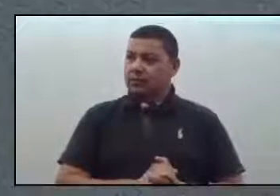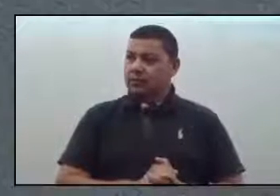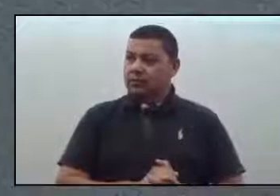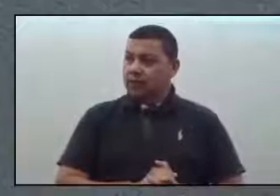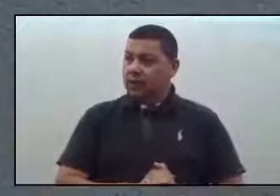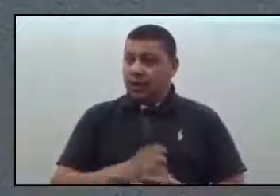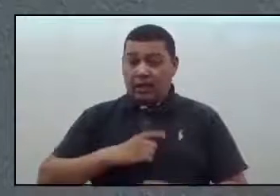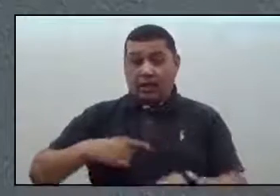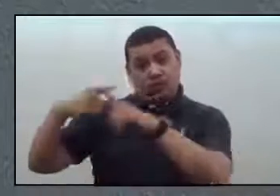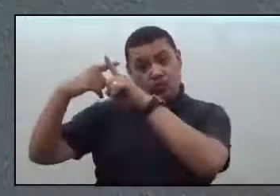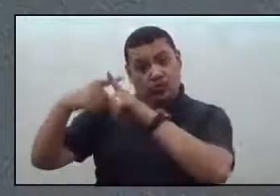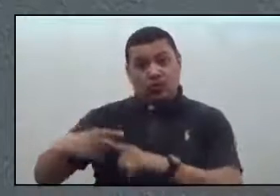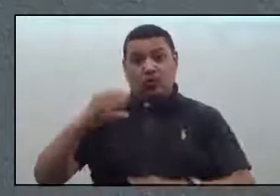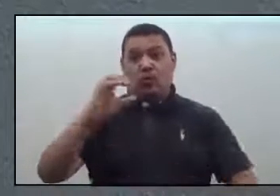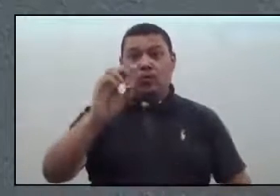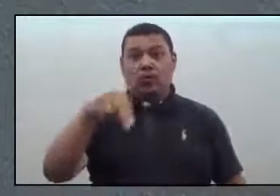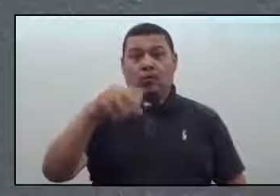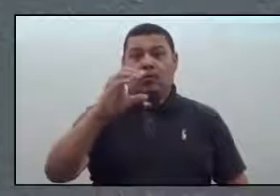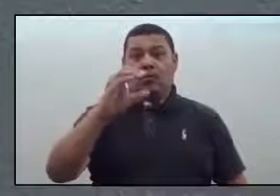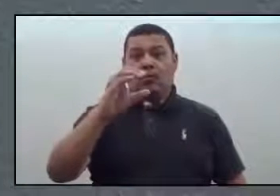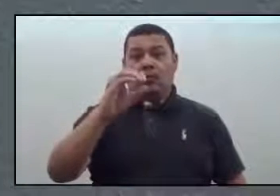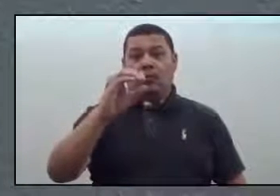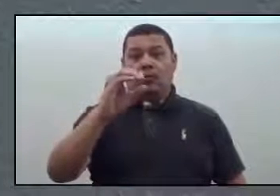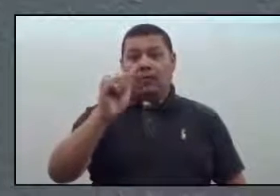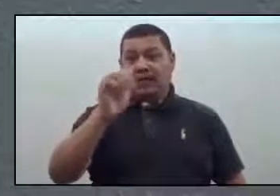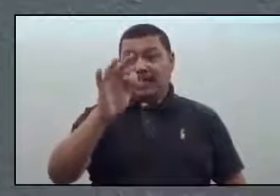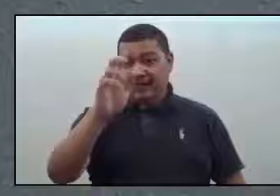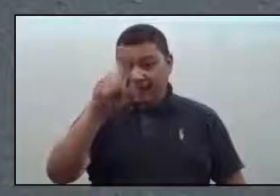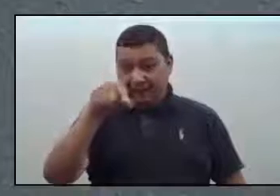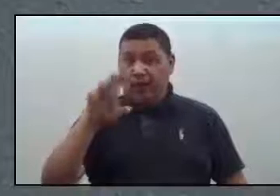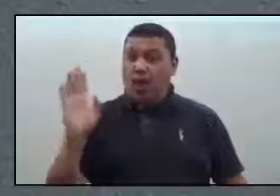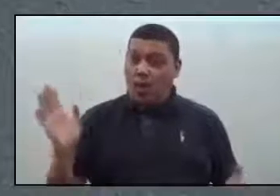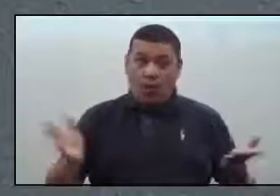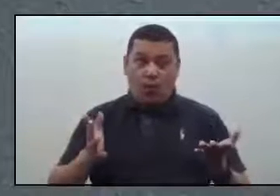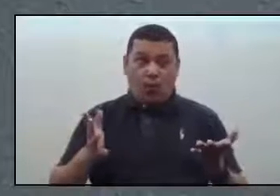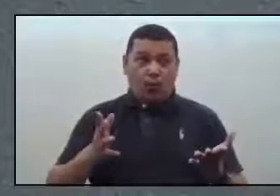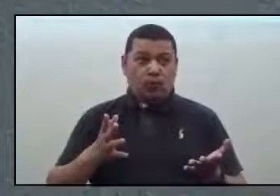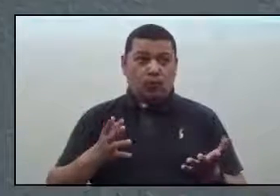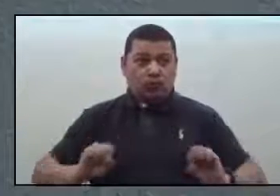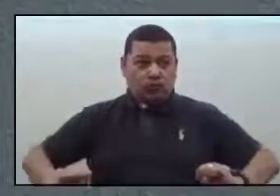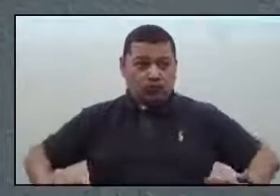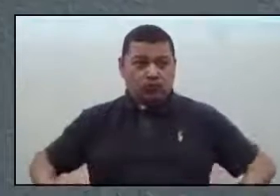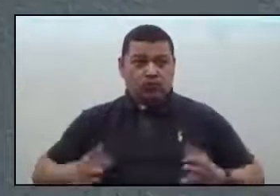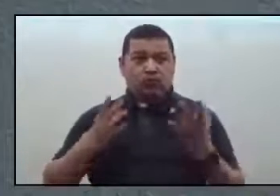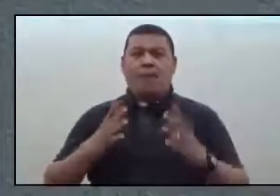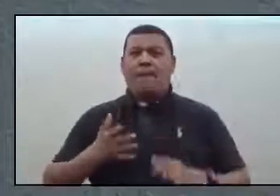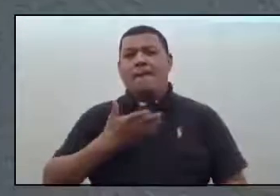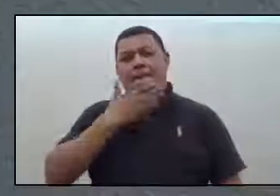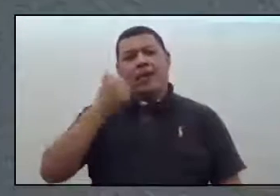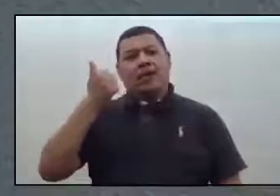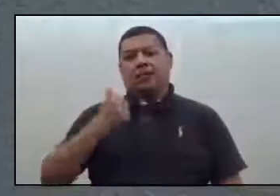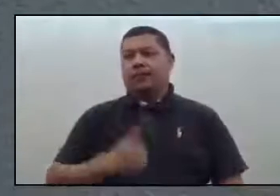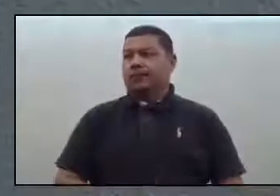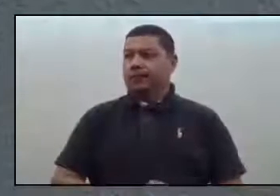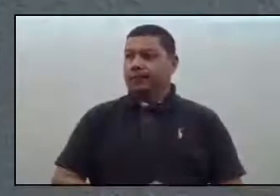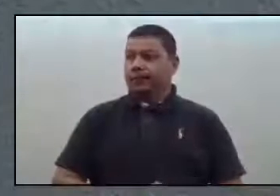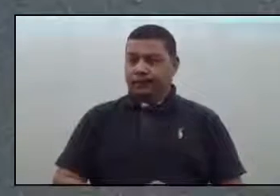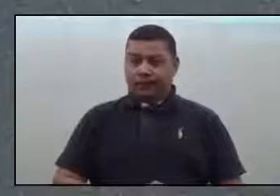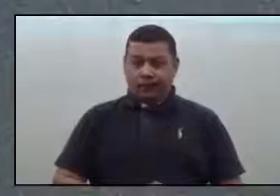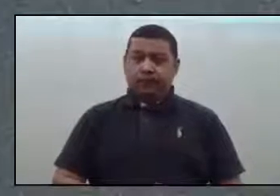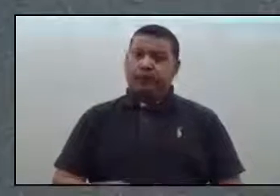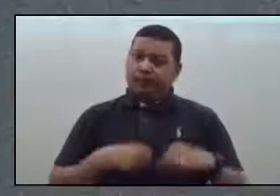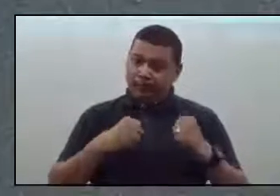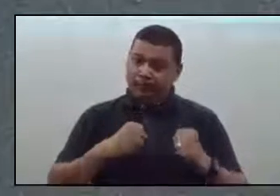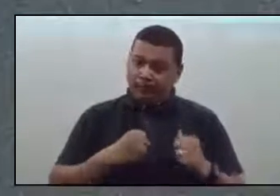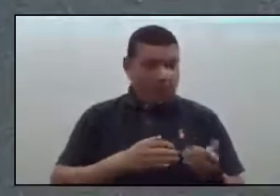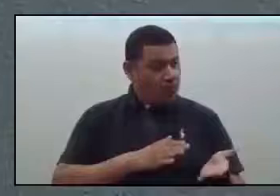com café, e hoje é um sucesso o café aqui de Cacoal, de Rondônia, que está indo para o Brasil e para o mundo. Então, a gente tem que